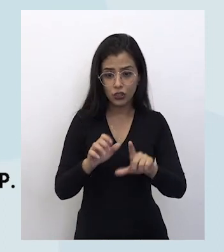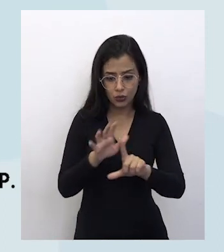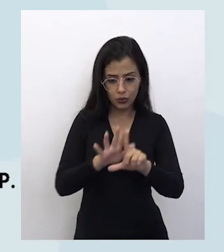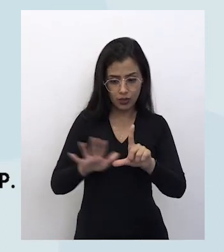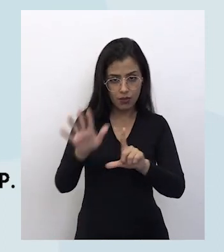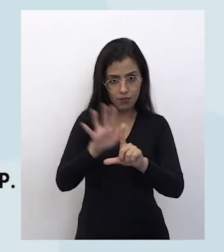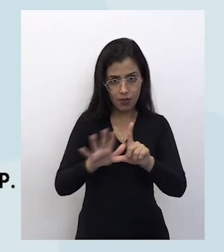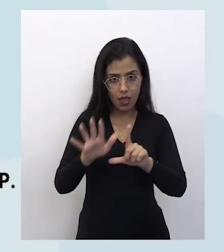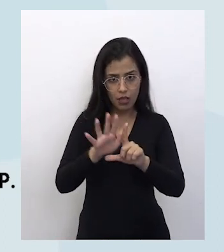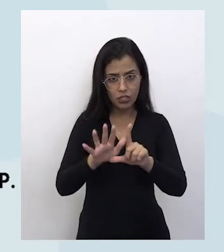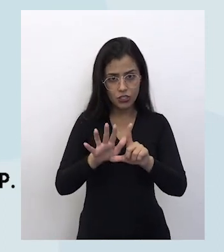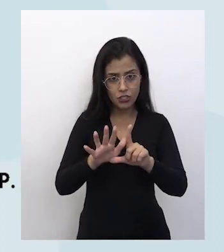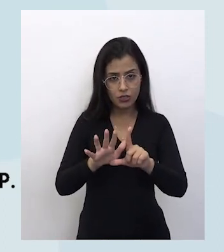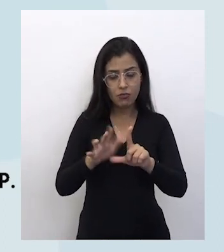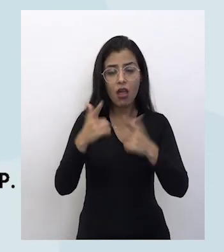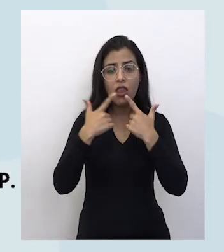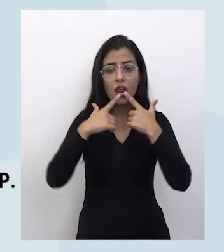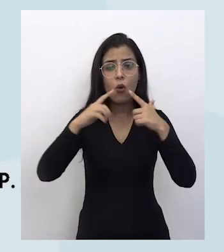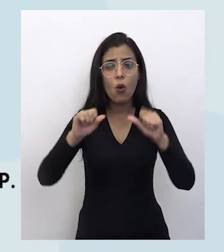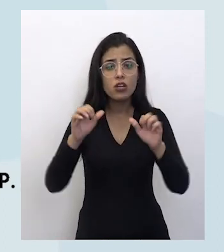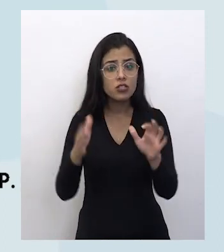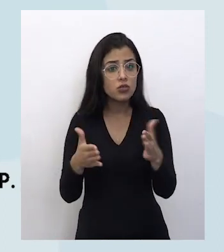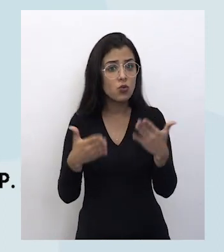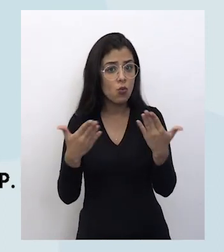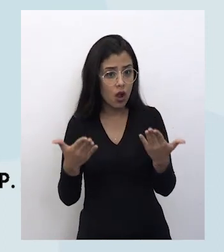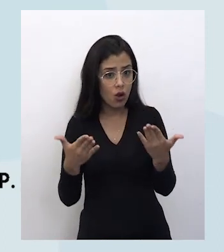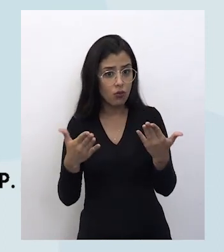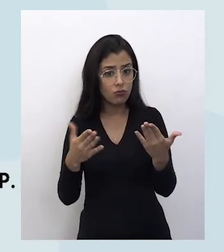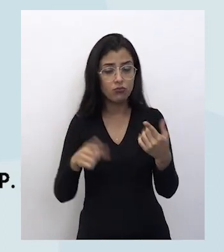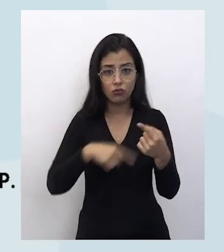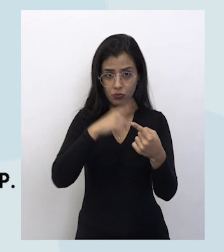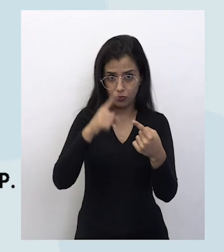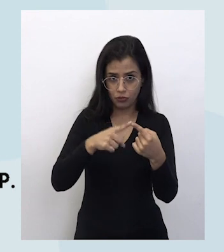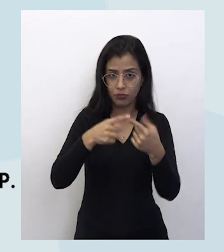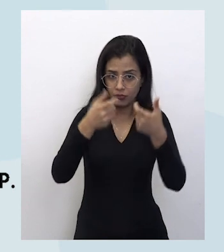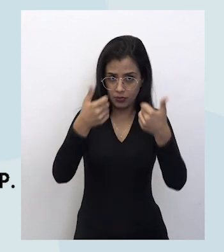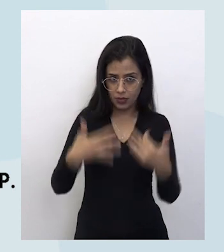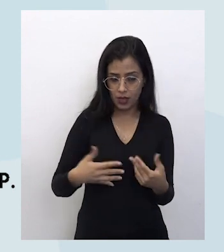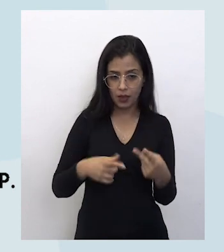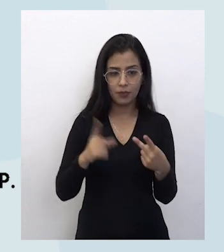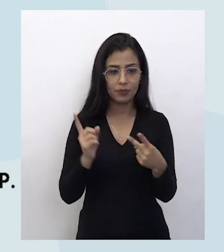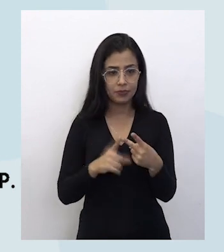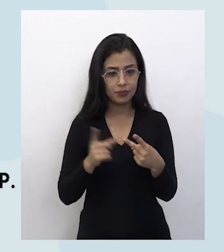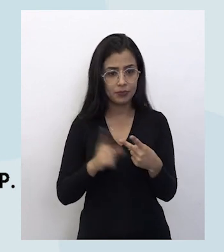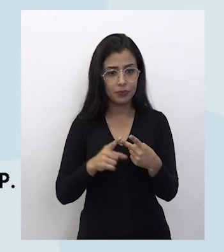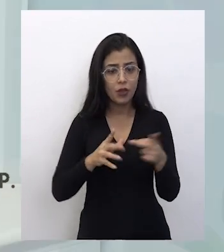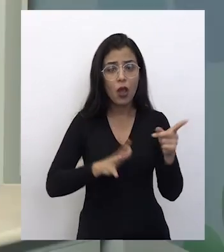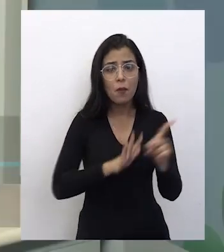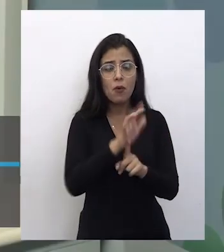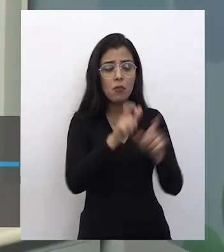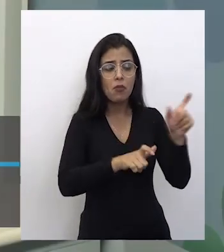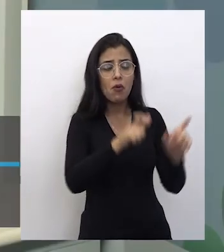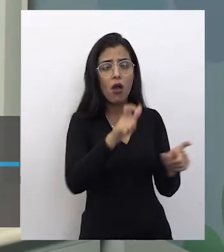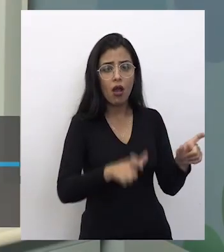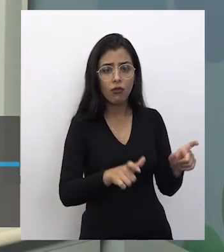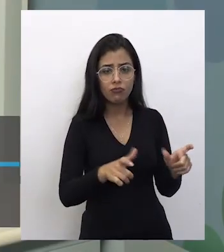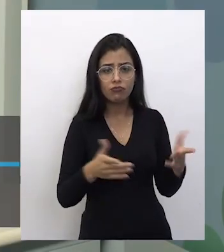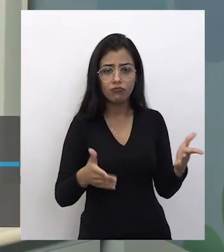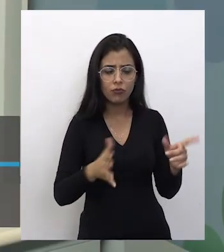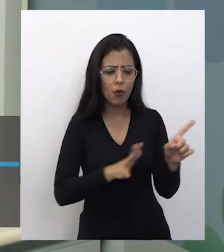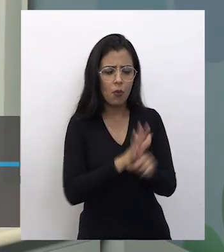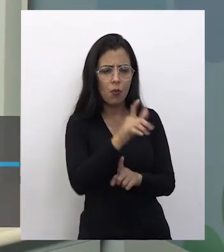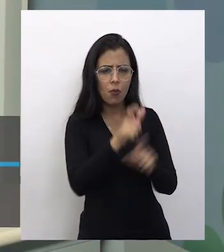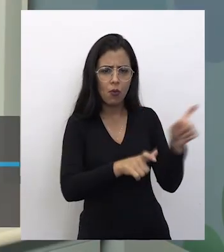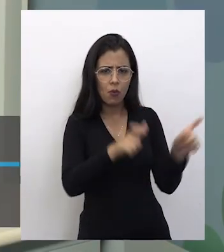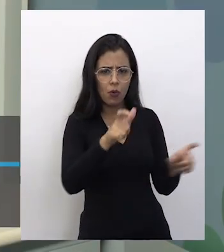texto? Justifique. Qual o objetivo do público-alvo? Nós já tínhamos comentado um pouquinho do público-alvo, mas pensa lá, esse público-alvo